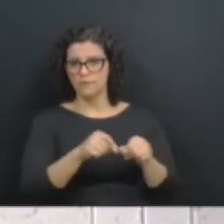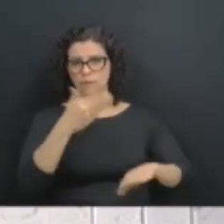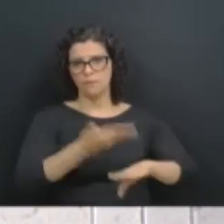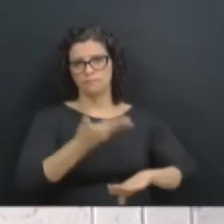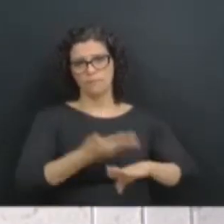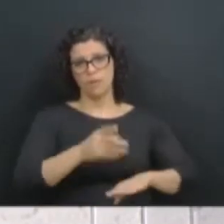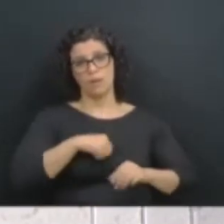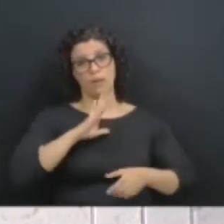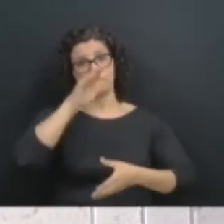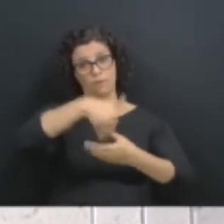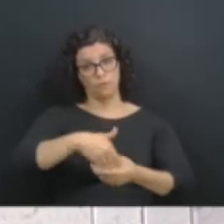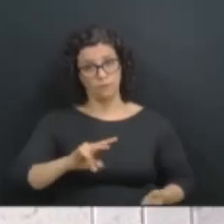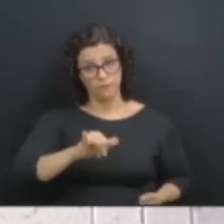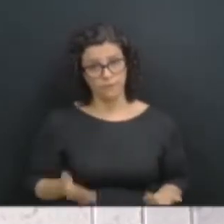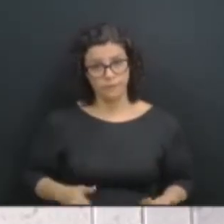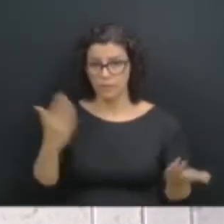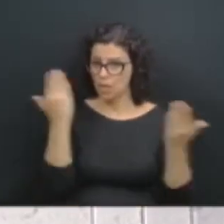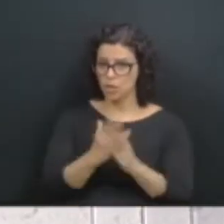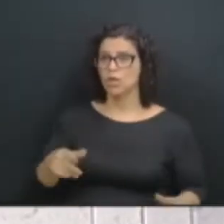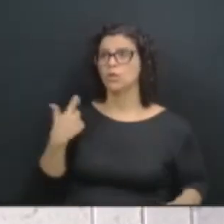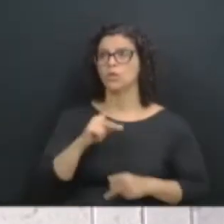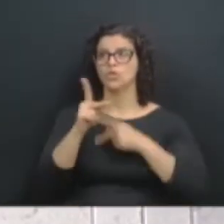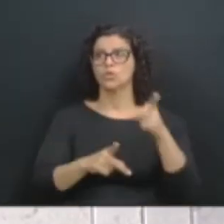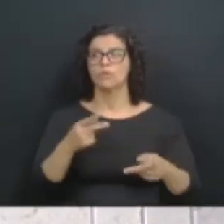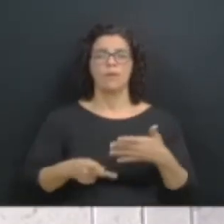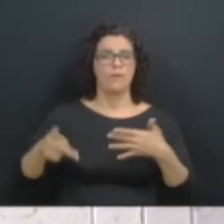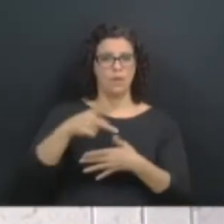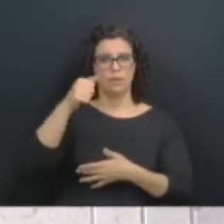nesse ano de eleição. Chega, é o povo a prioridade dessa casa.